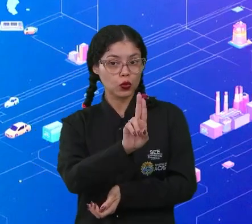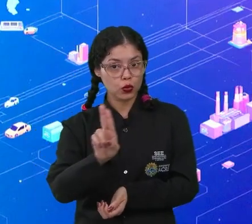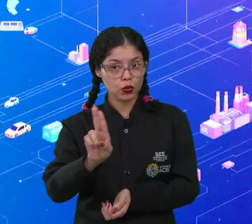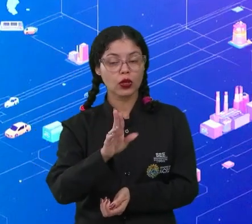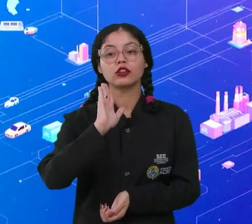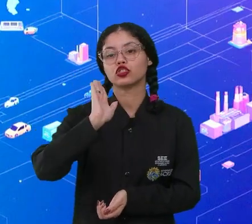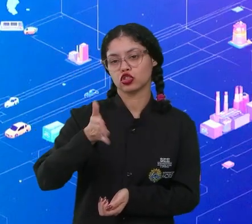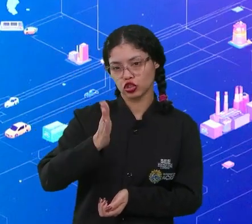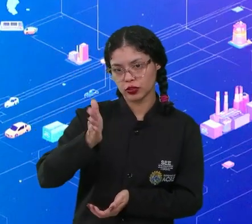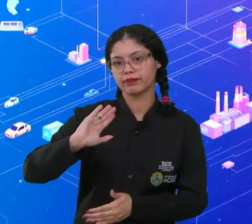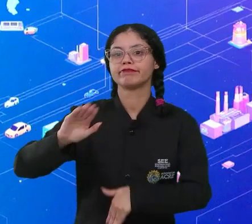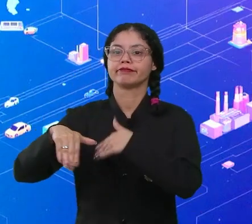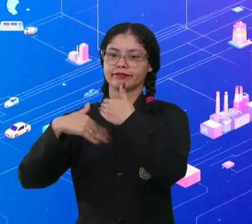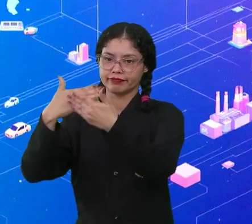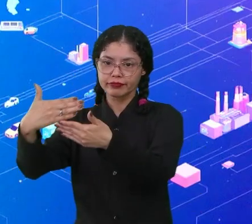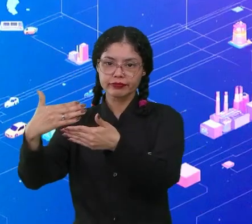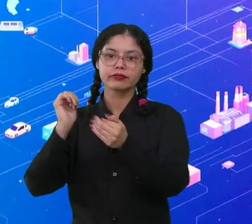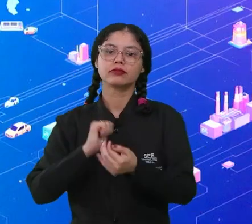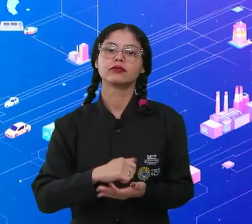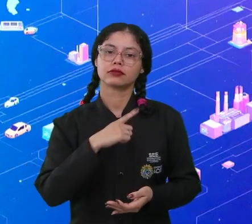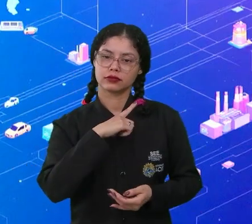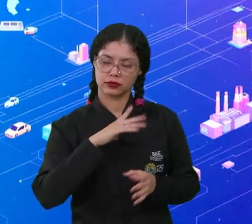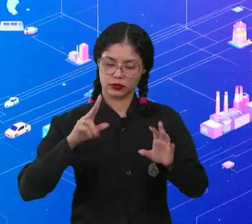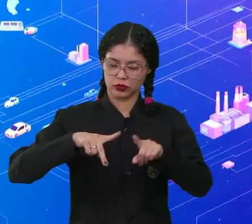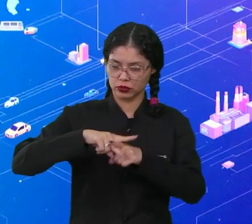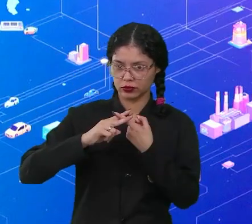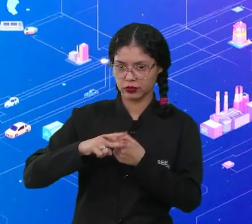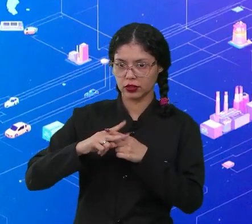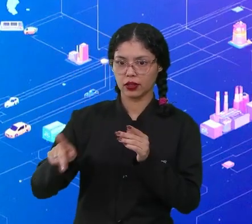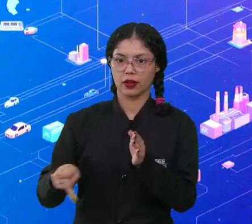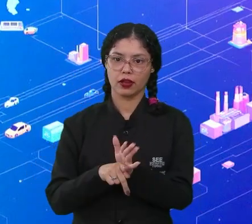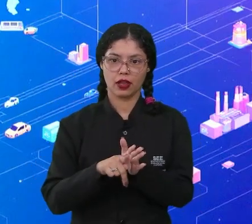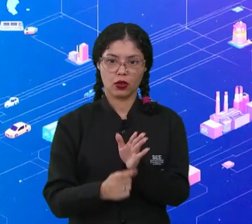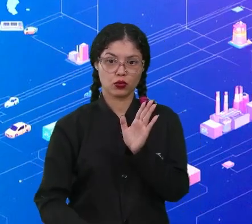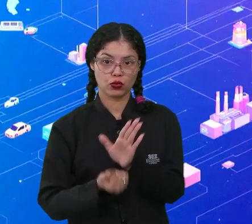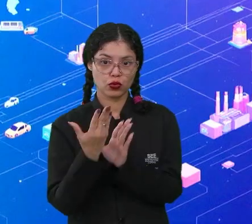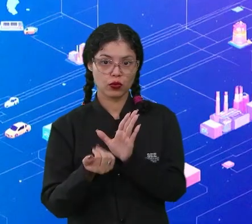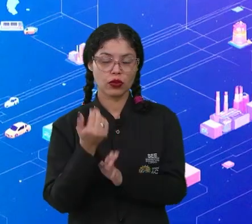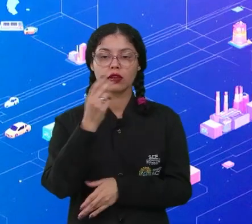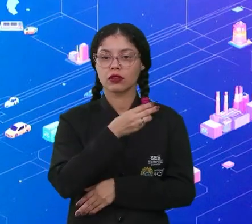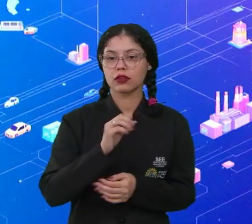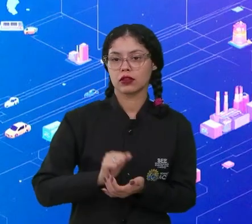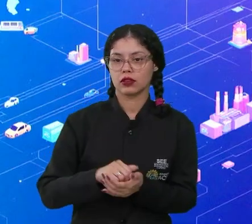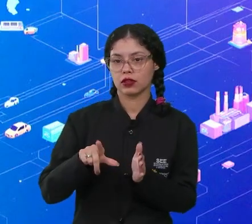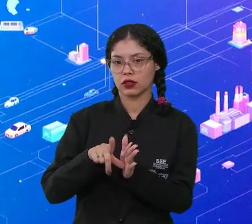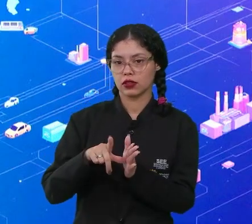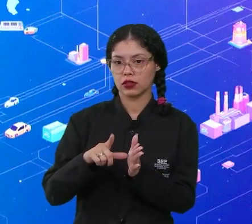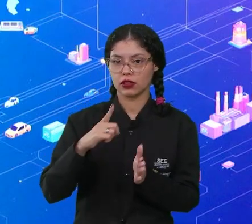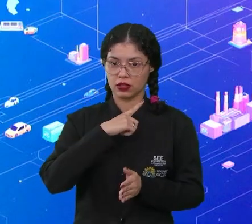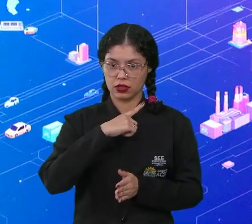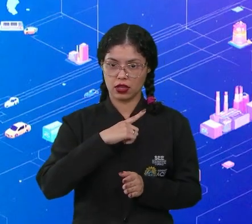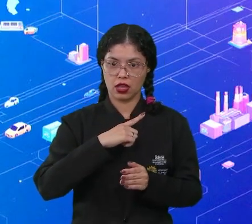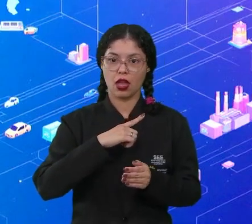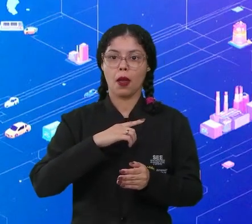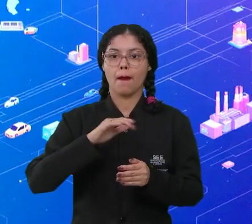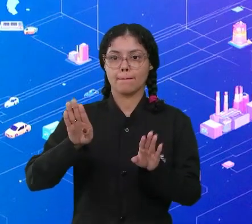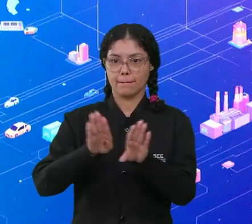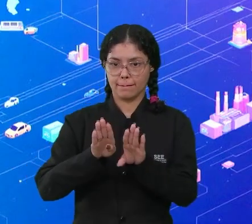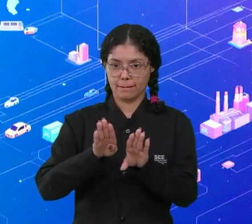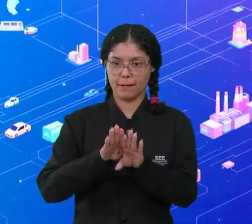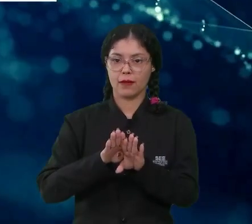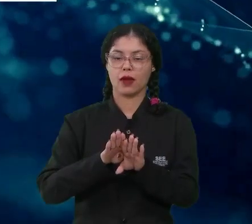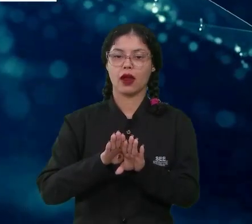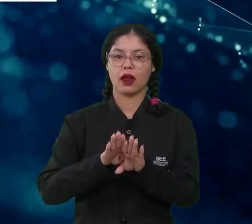chamados países desenvolvidos, que é onde estão instaladas aí as matrizes dessas empresas transnacionais.